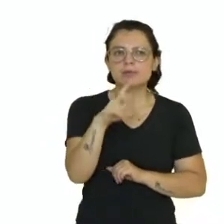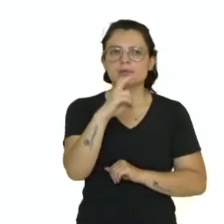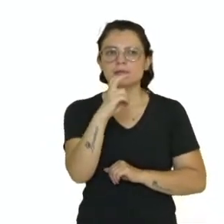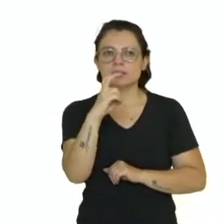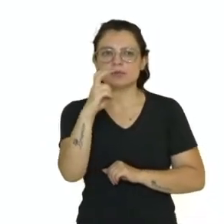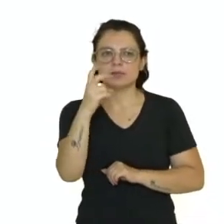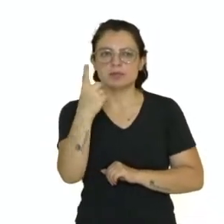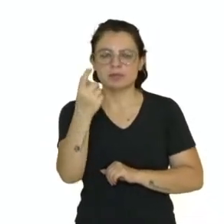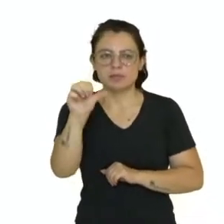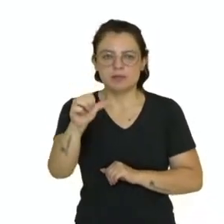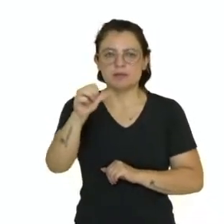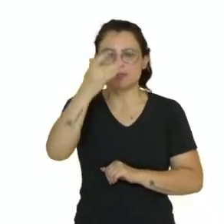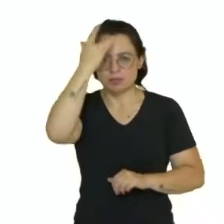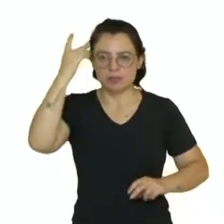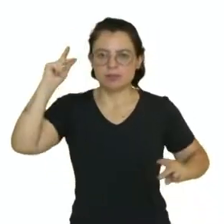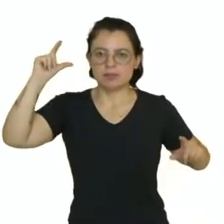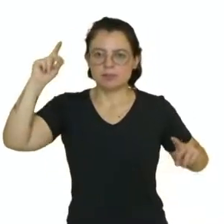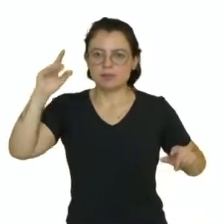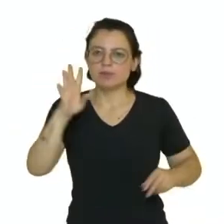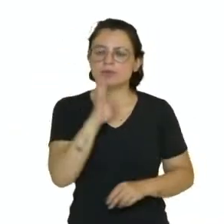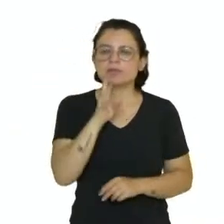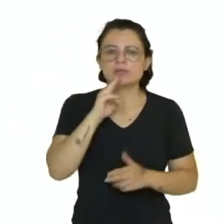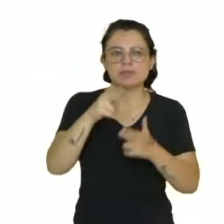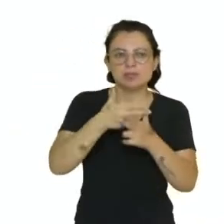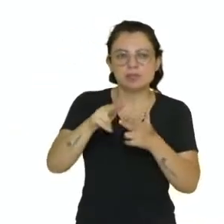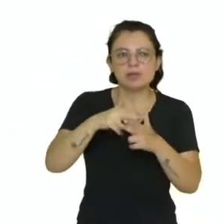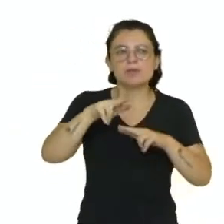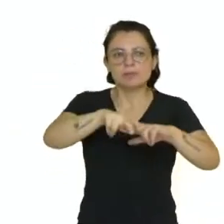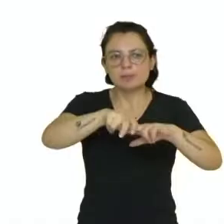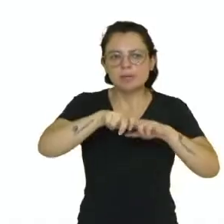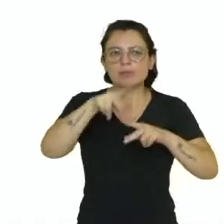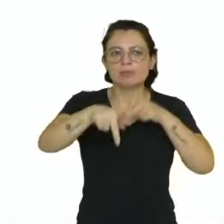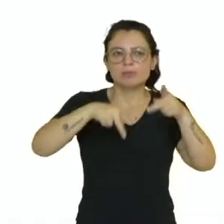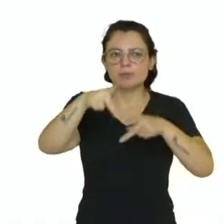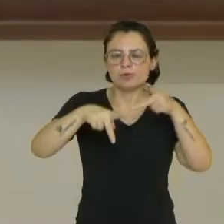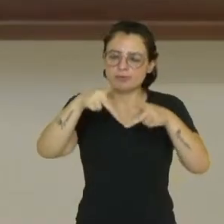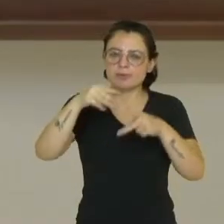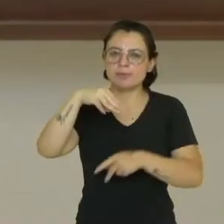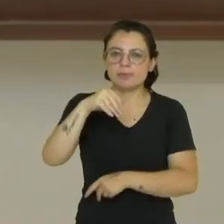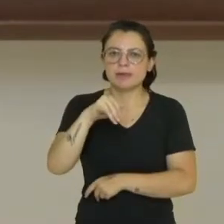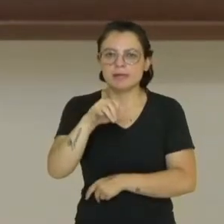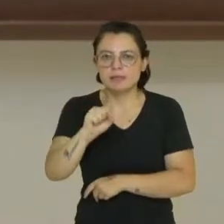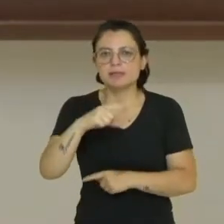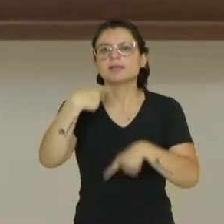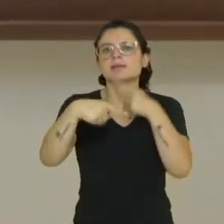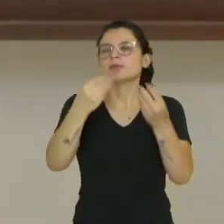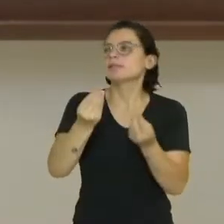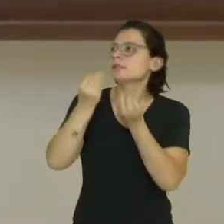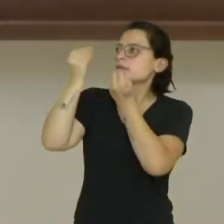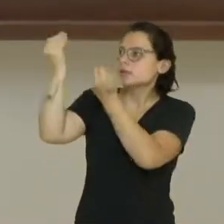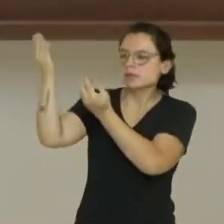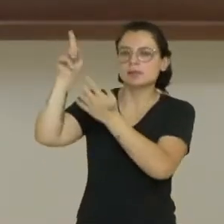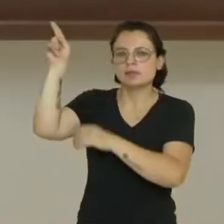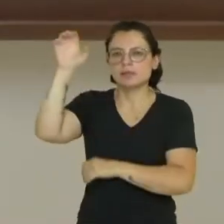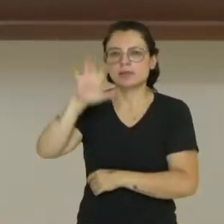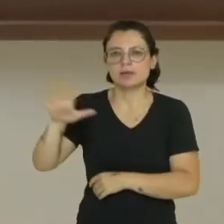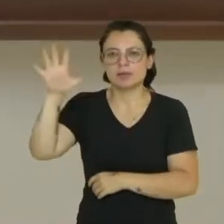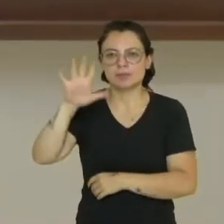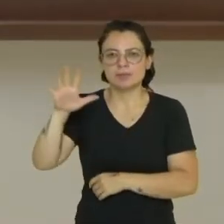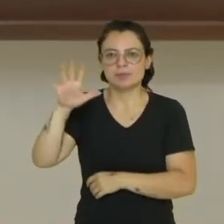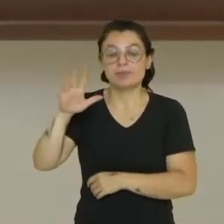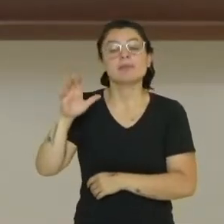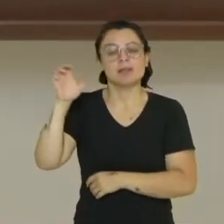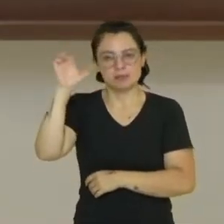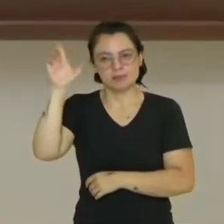meio dos maias e também dos astecas, e logo depois levaram para a Europa. Claro, descobriram, viram que tinha um